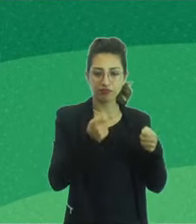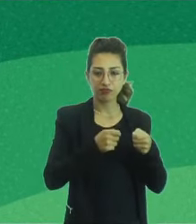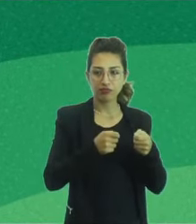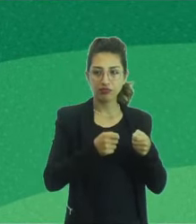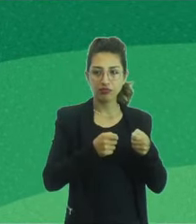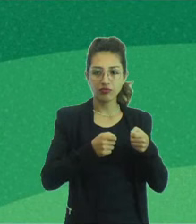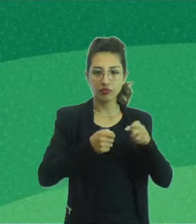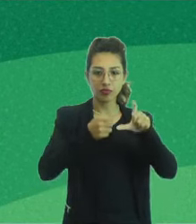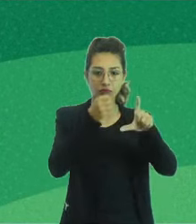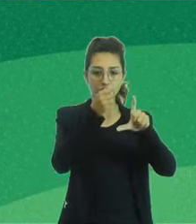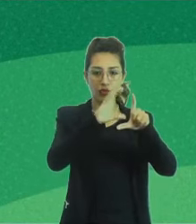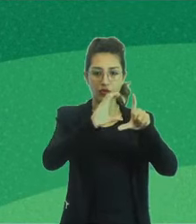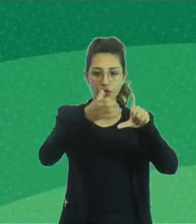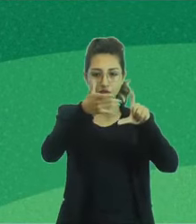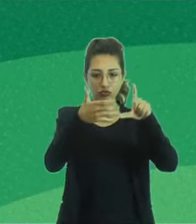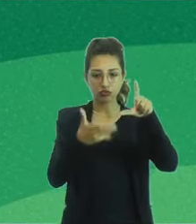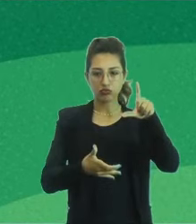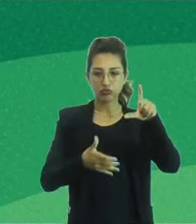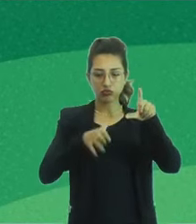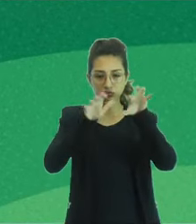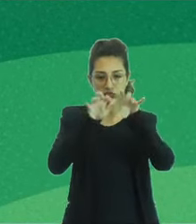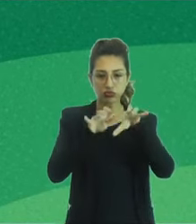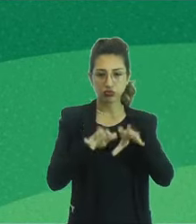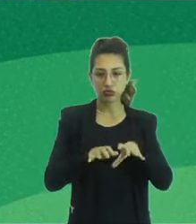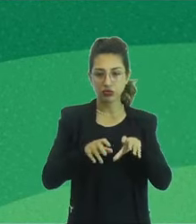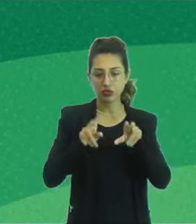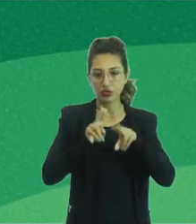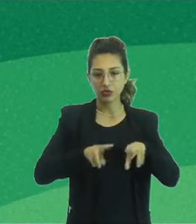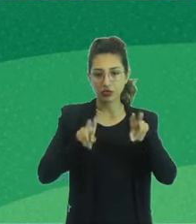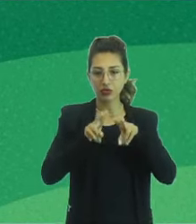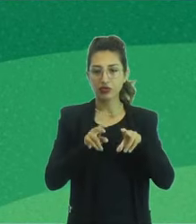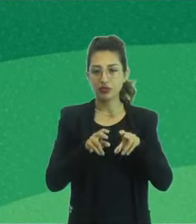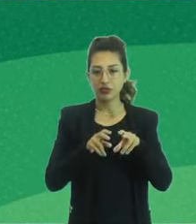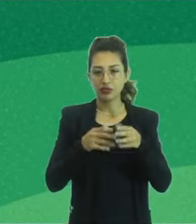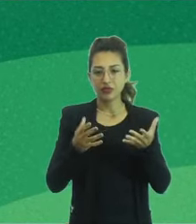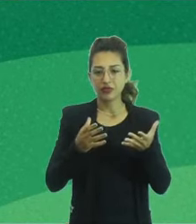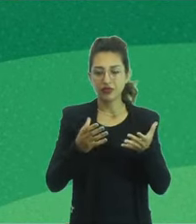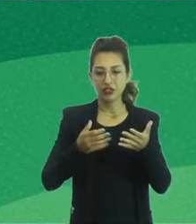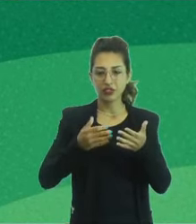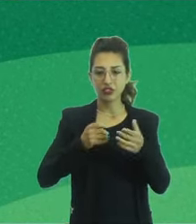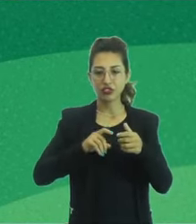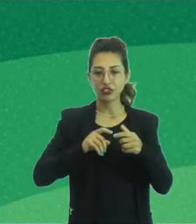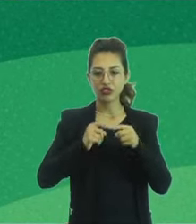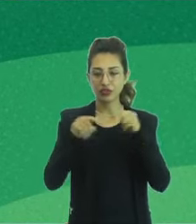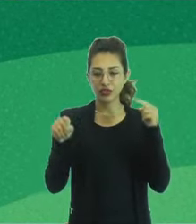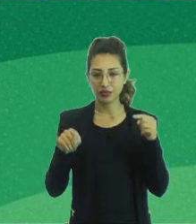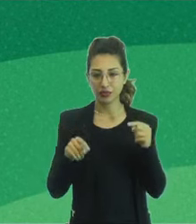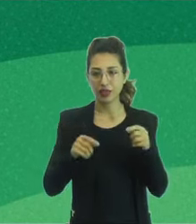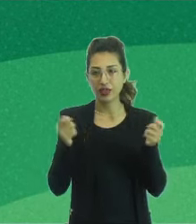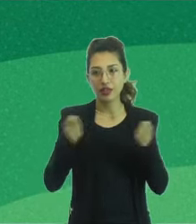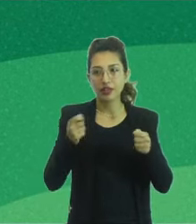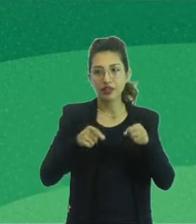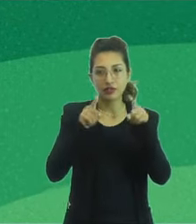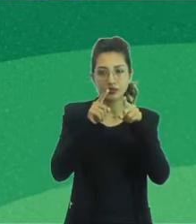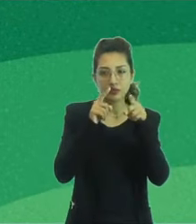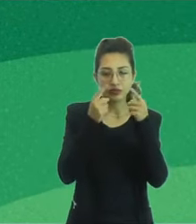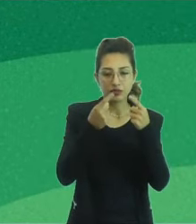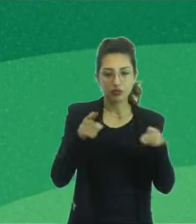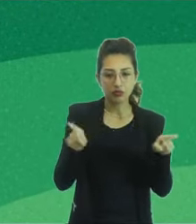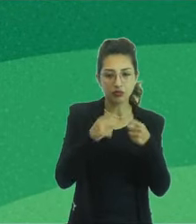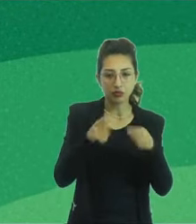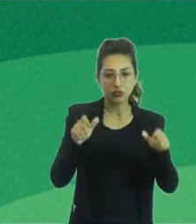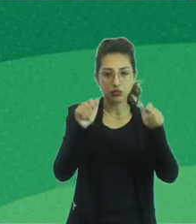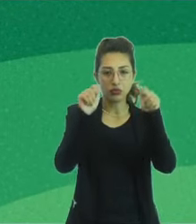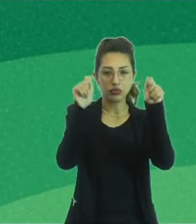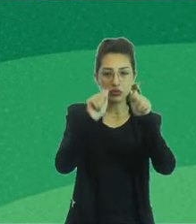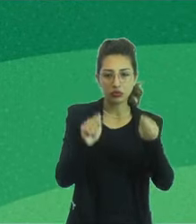código que deixa outra pessoa mais rica isso para mim não faz nenhum sentido tá ligado Tipo eu posso fazer música eu posso pegar isso aqui fazer a arte no